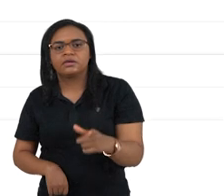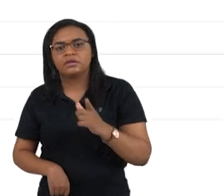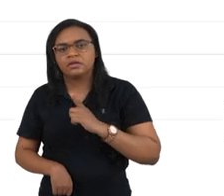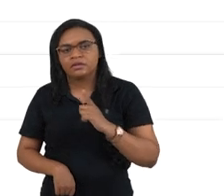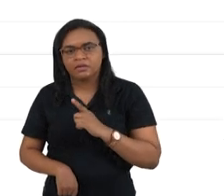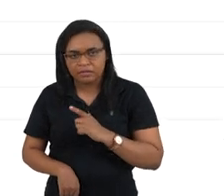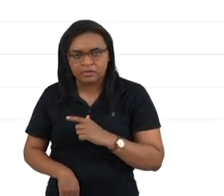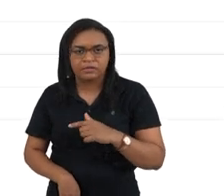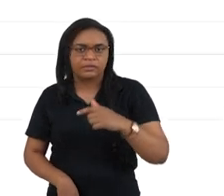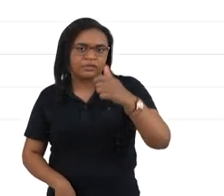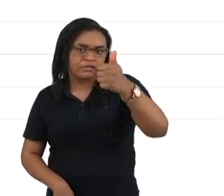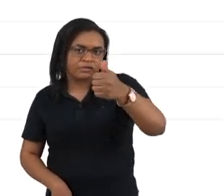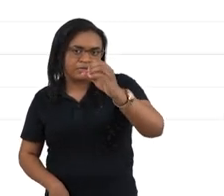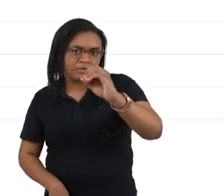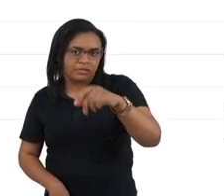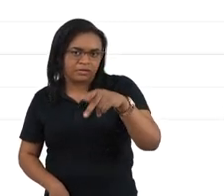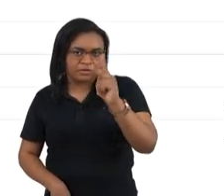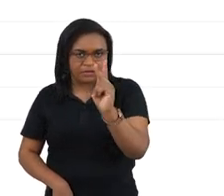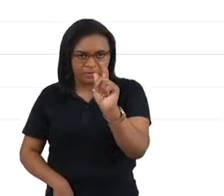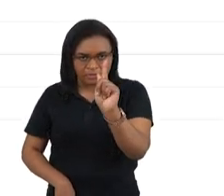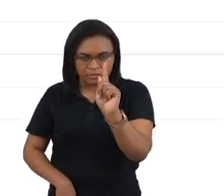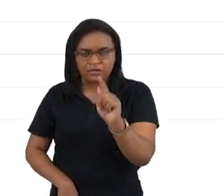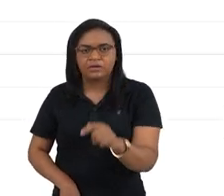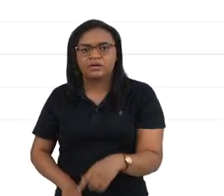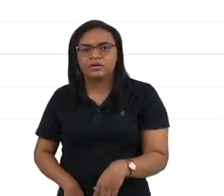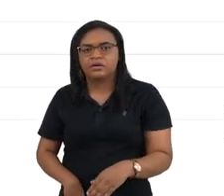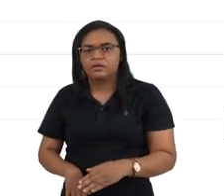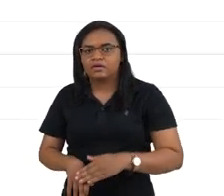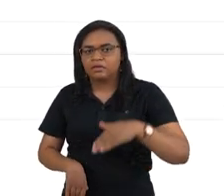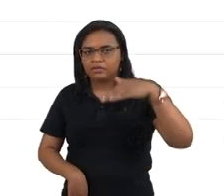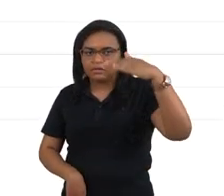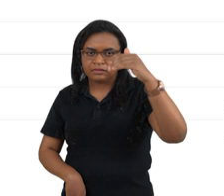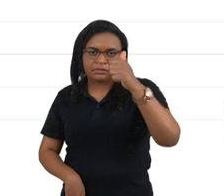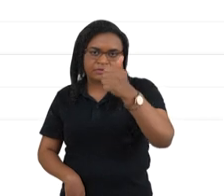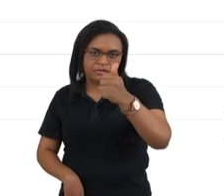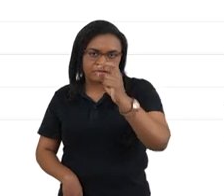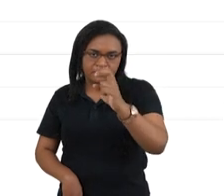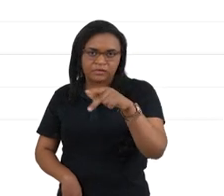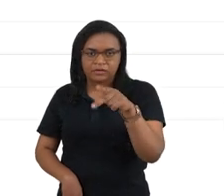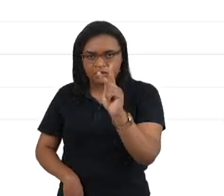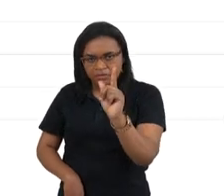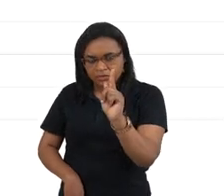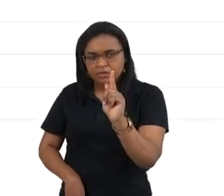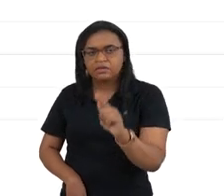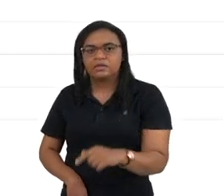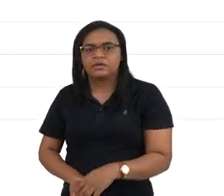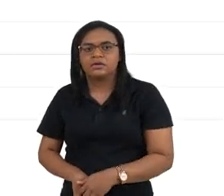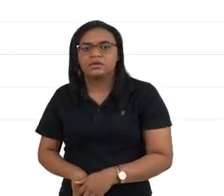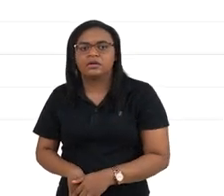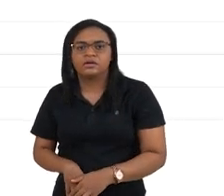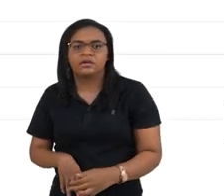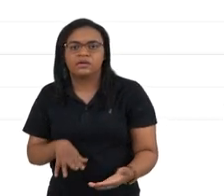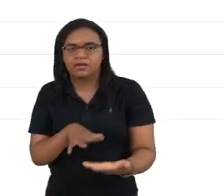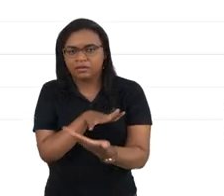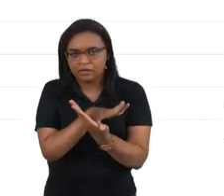de 10 quilos. Colocamos uma de 15 quilos, ela esticou esse pedaço. Esse comprimento inicial aqui